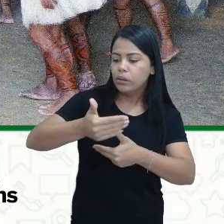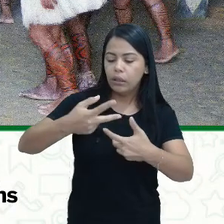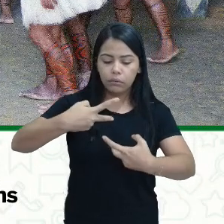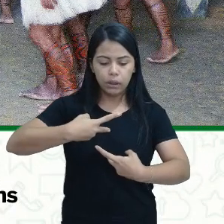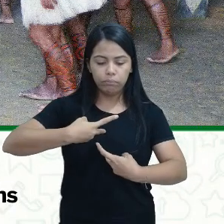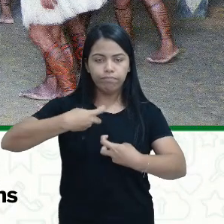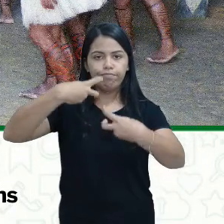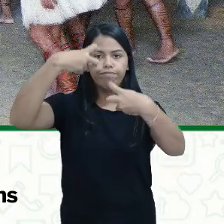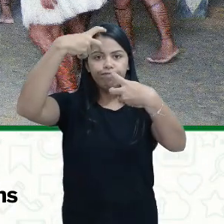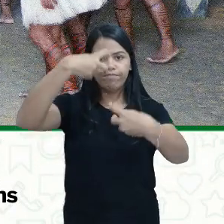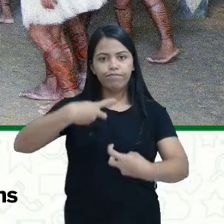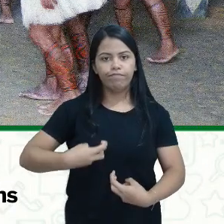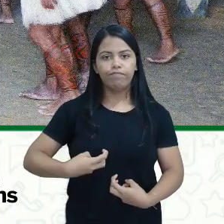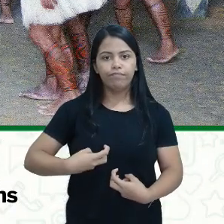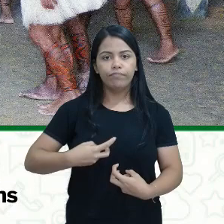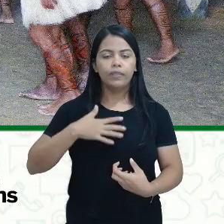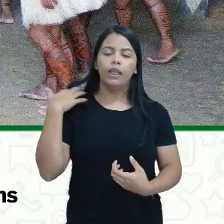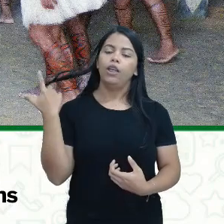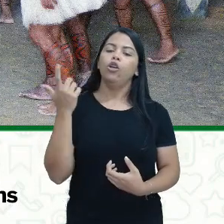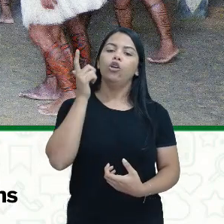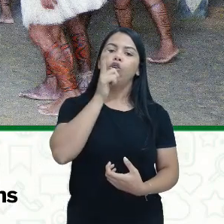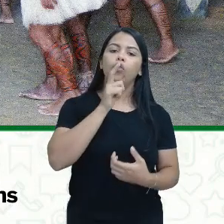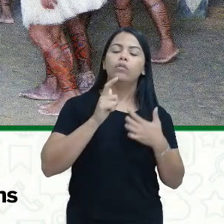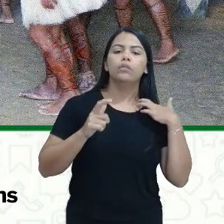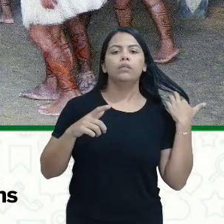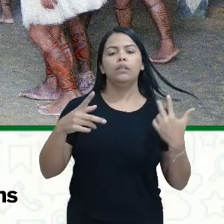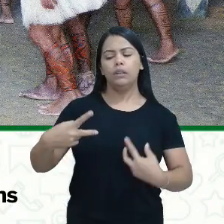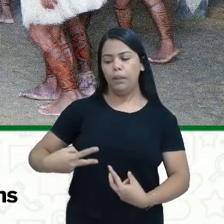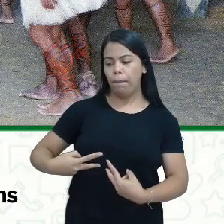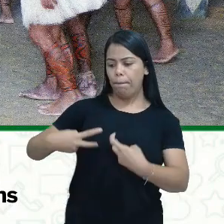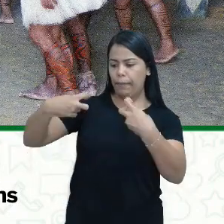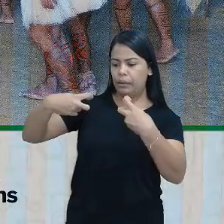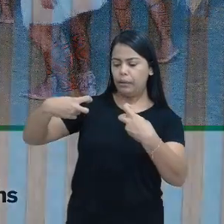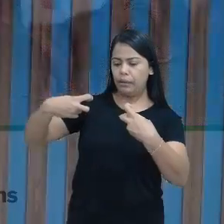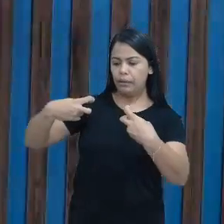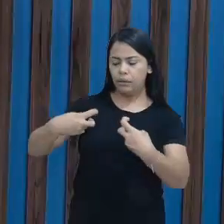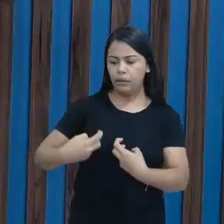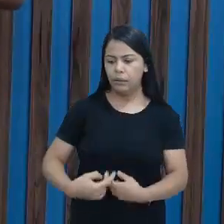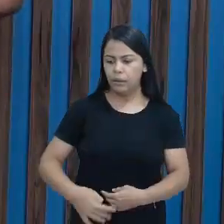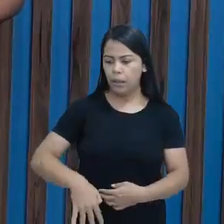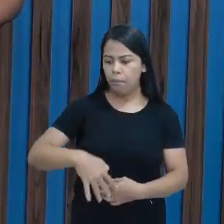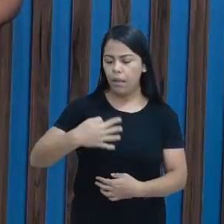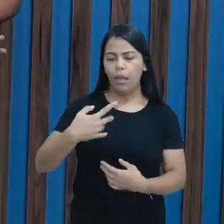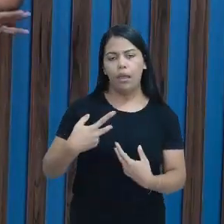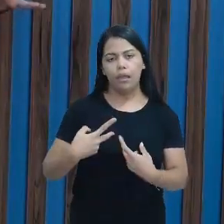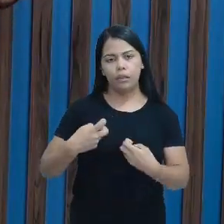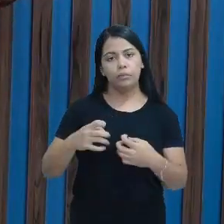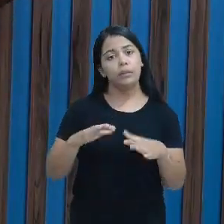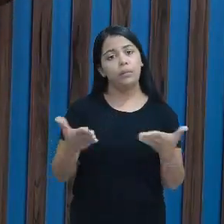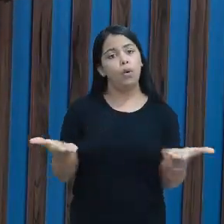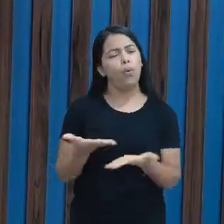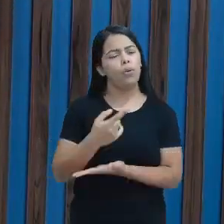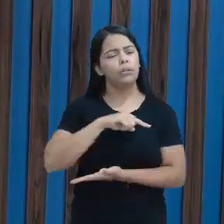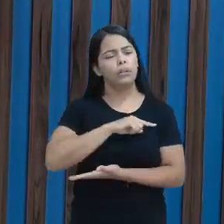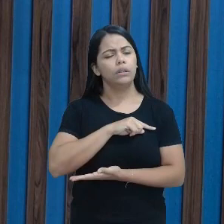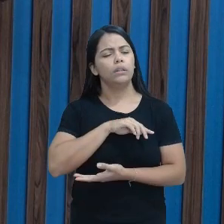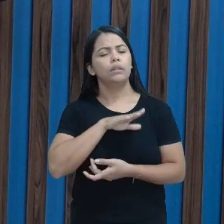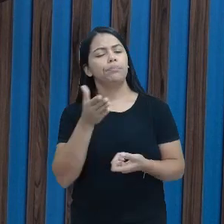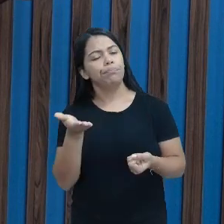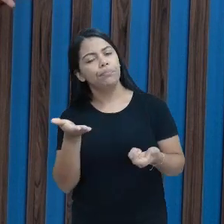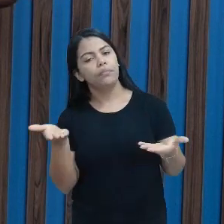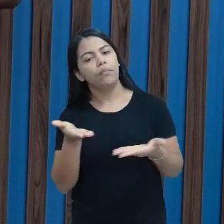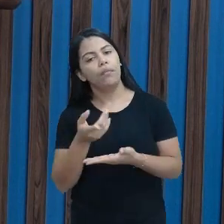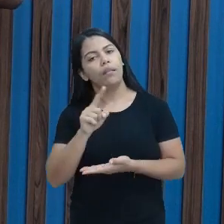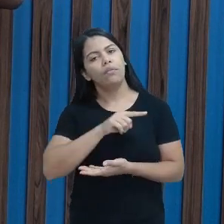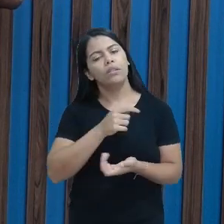identificação. Você pode ser identificado aí, se a gente trouxer para os nossos dias atuais, com vários tipos de